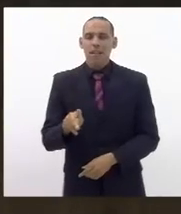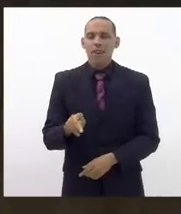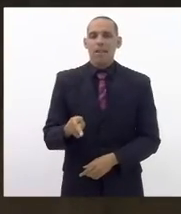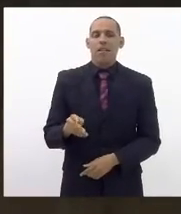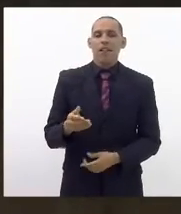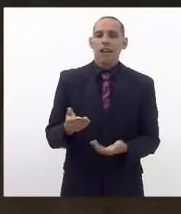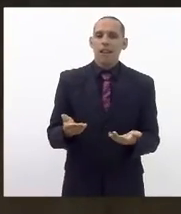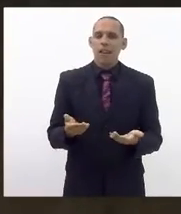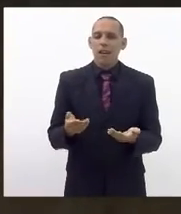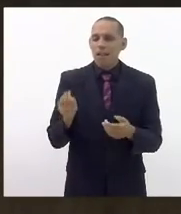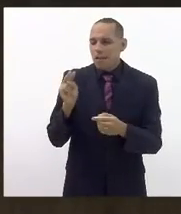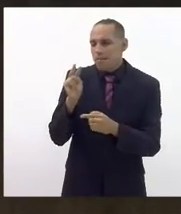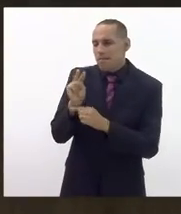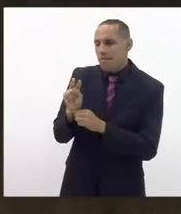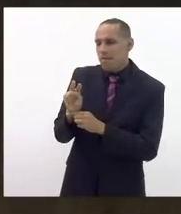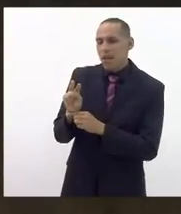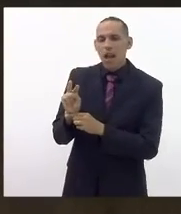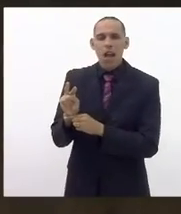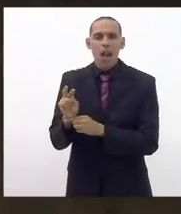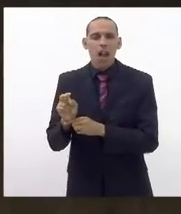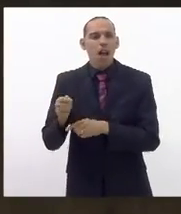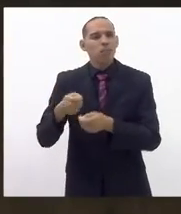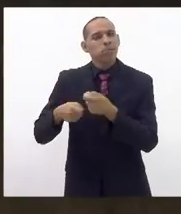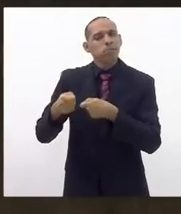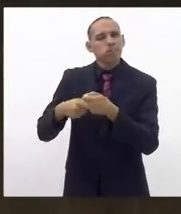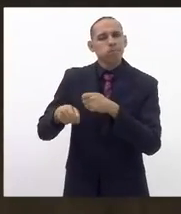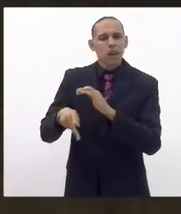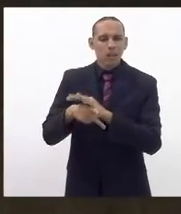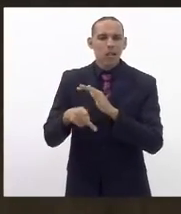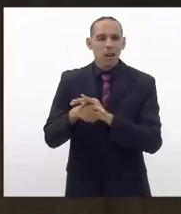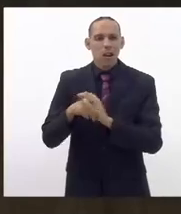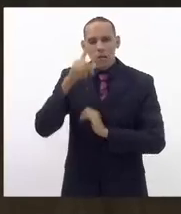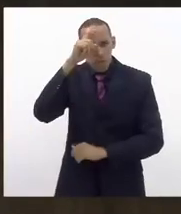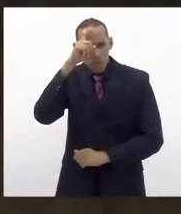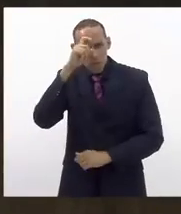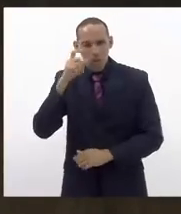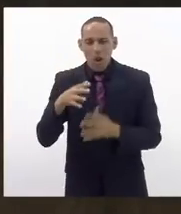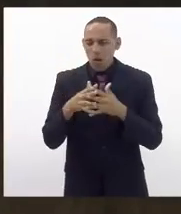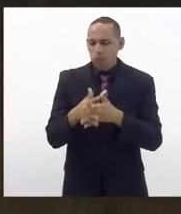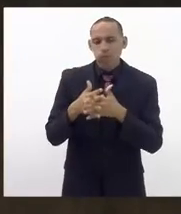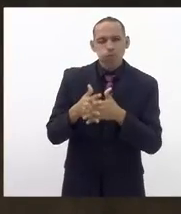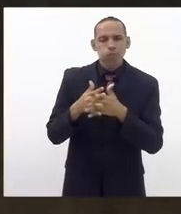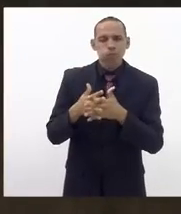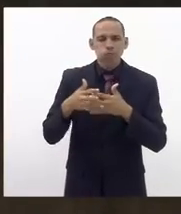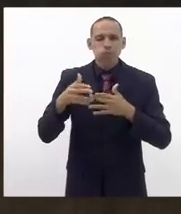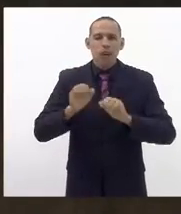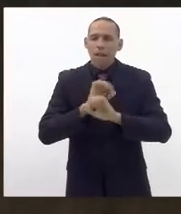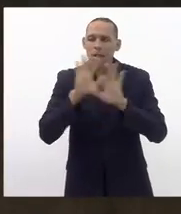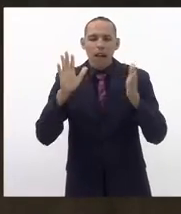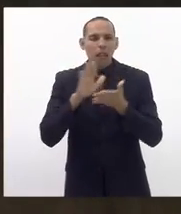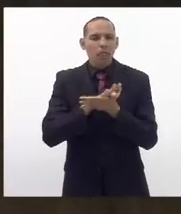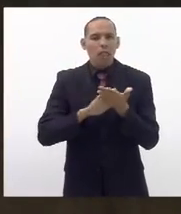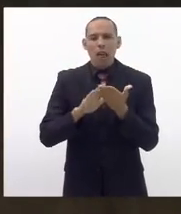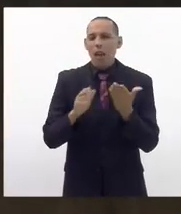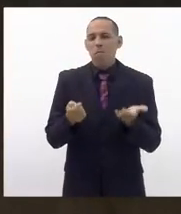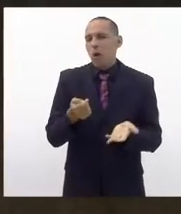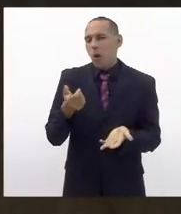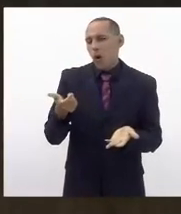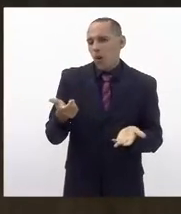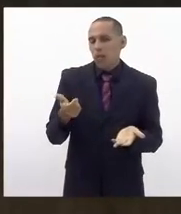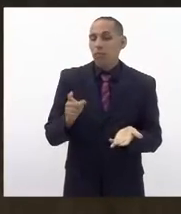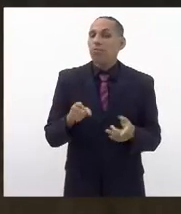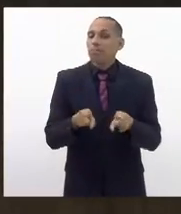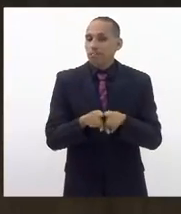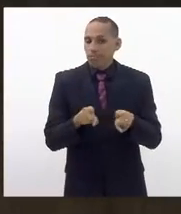administração do hospital de maneira muito confusa e pouco transparente, mas não só isso. Implicamos